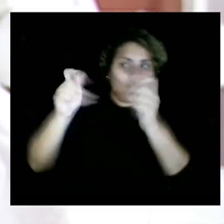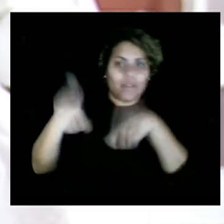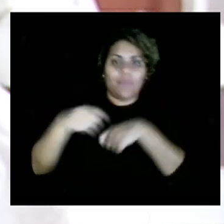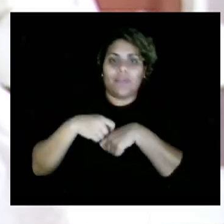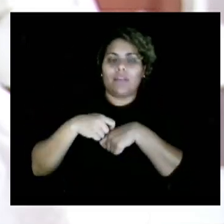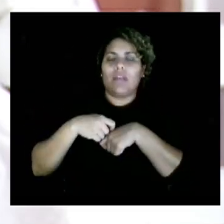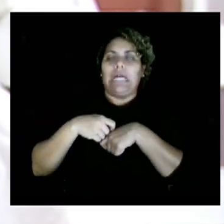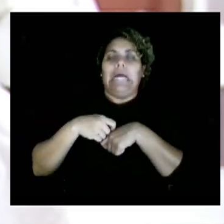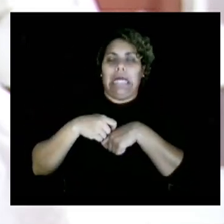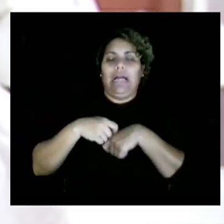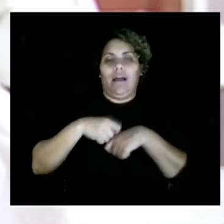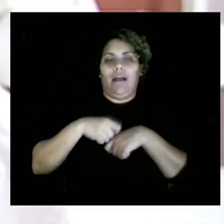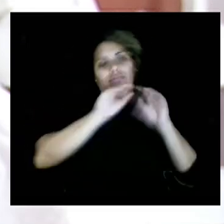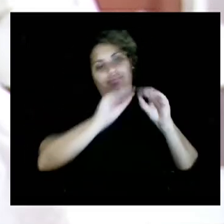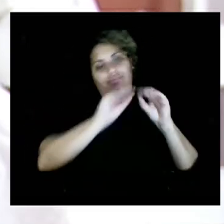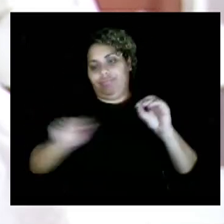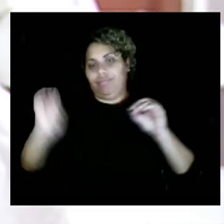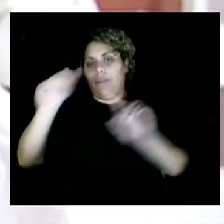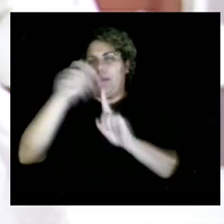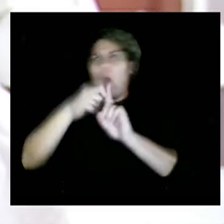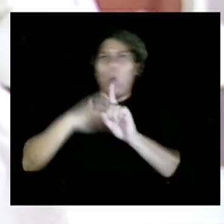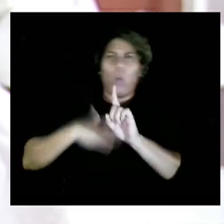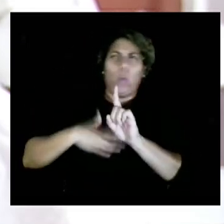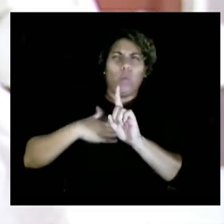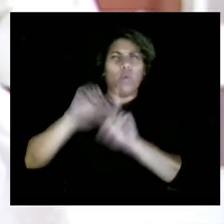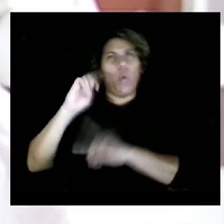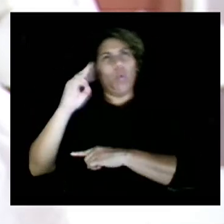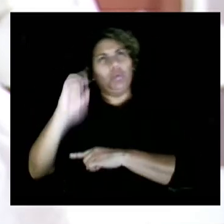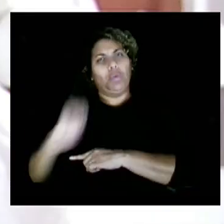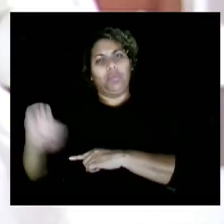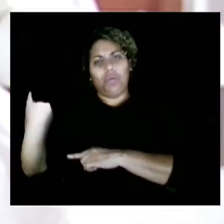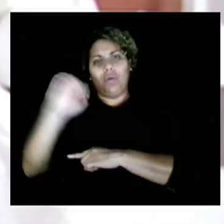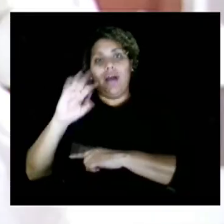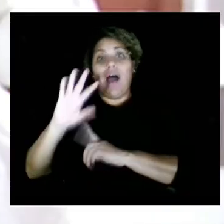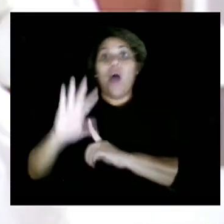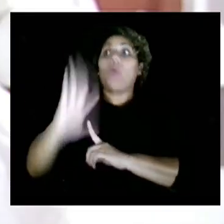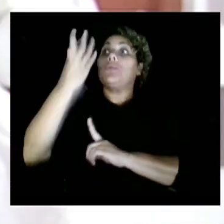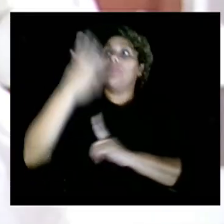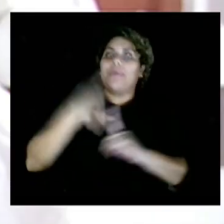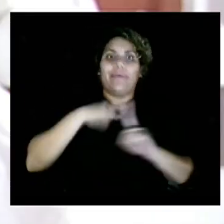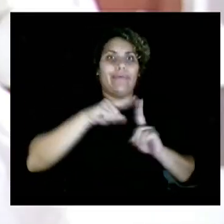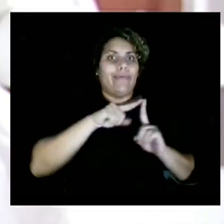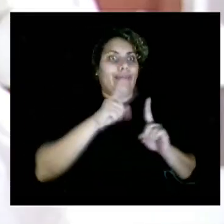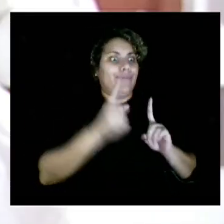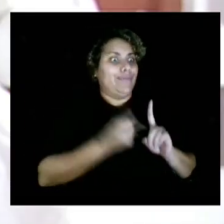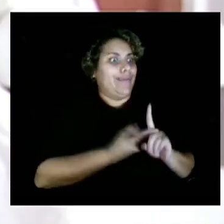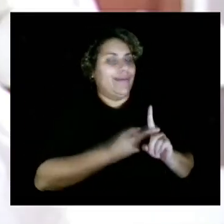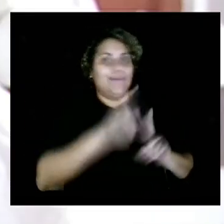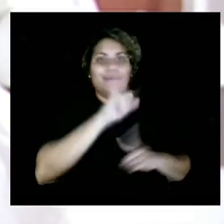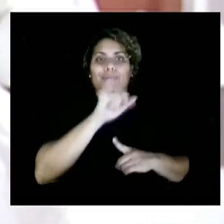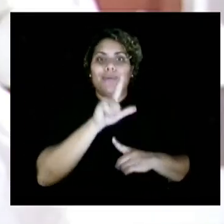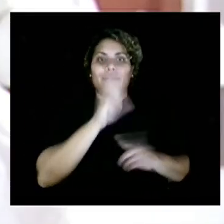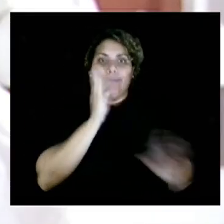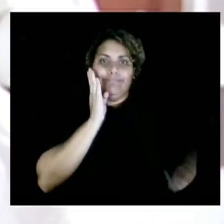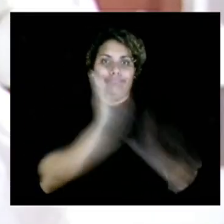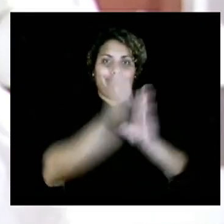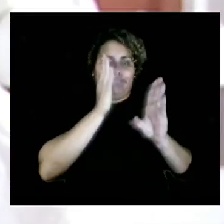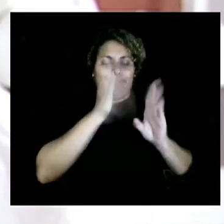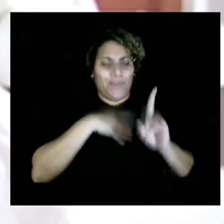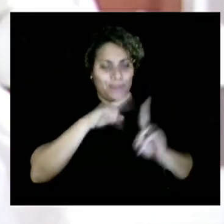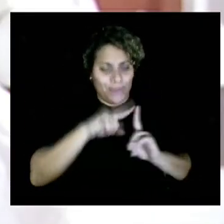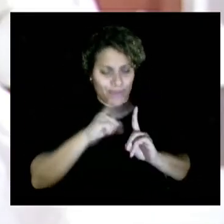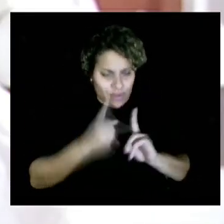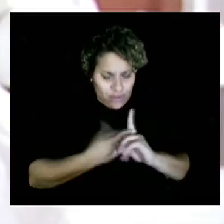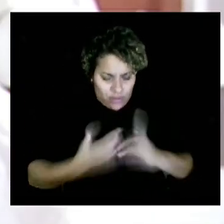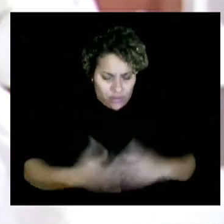outubro, não me lembro. E eu engravidei em julho. eu fiquei grávida do